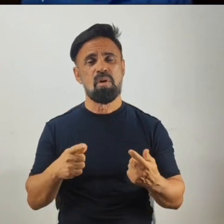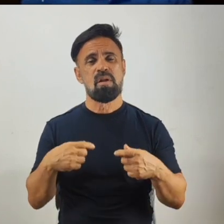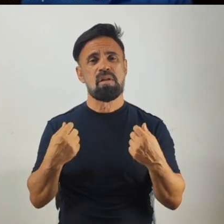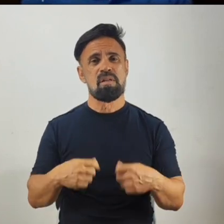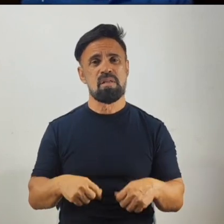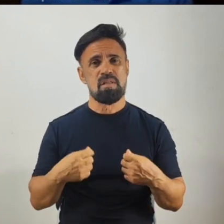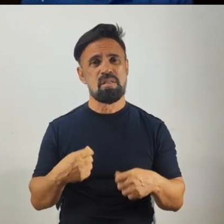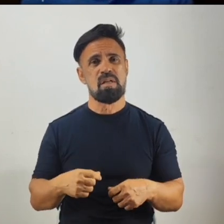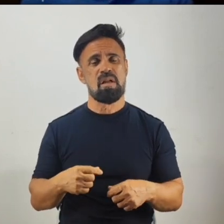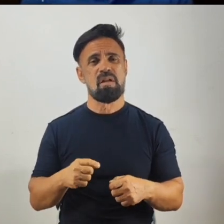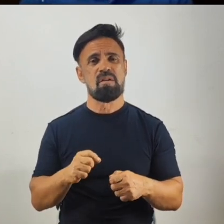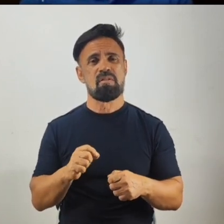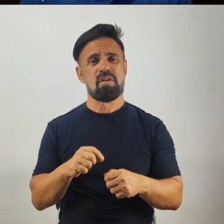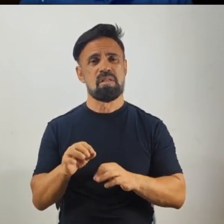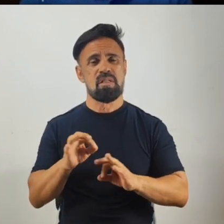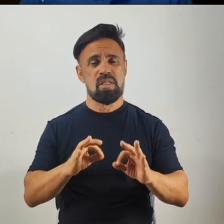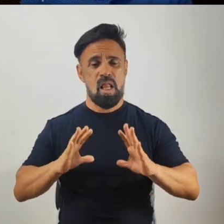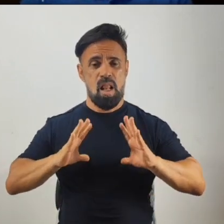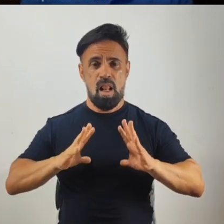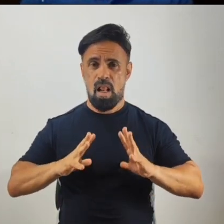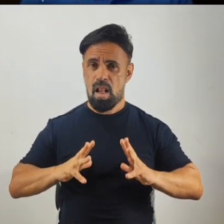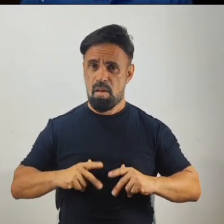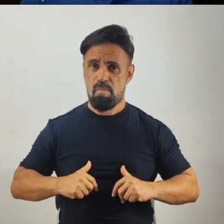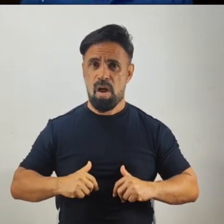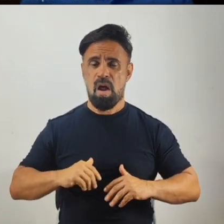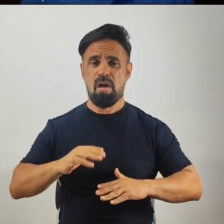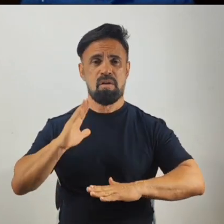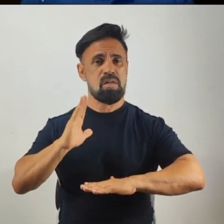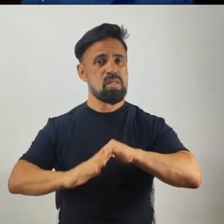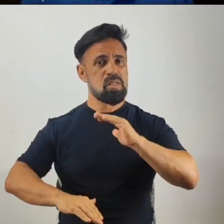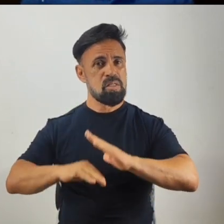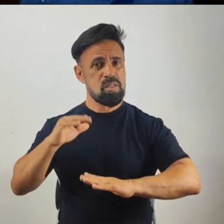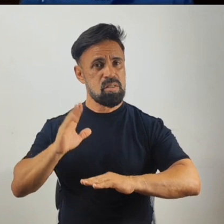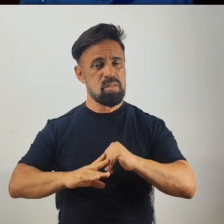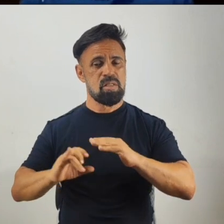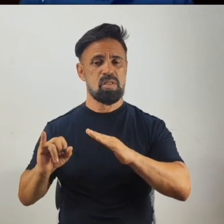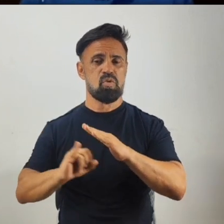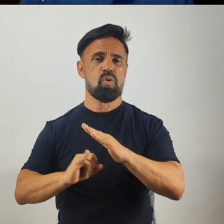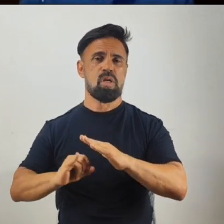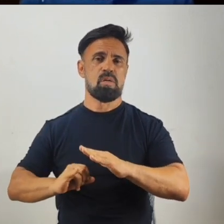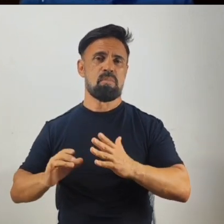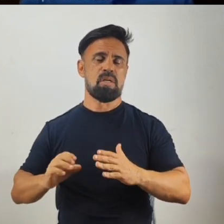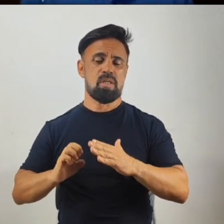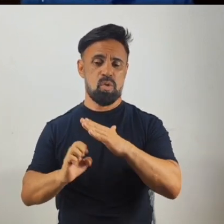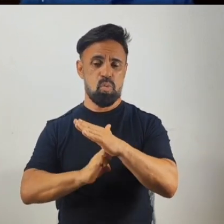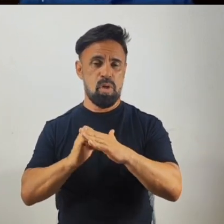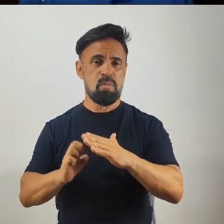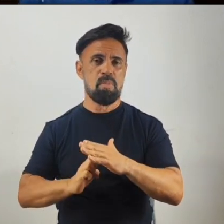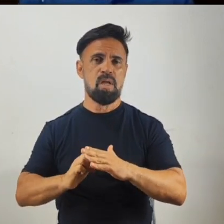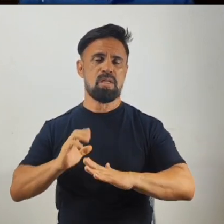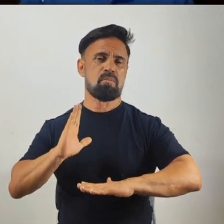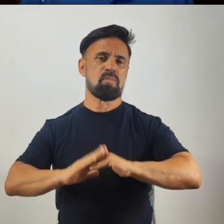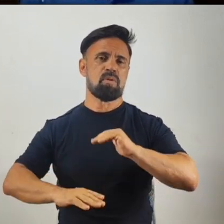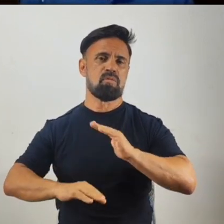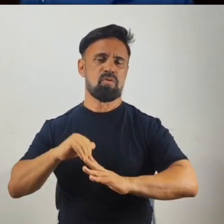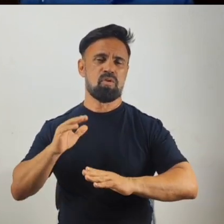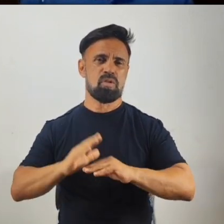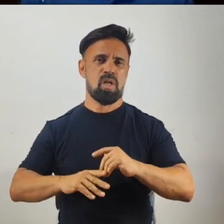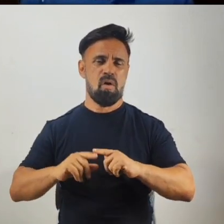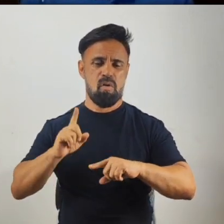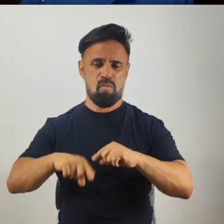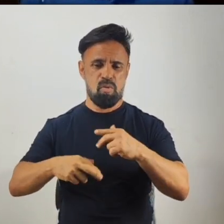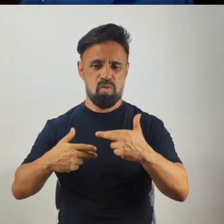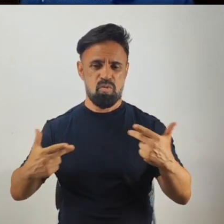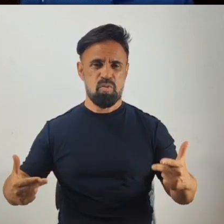ser adotado nos sistemas, quando for necessário, deve ser realizado por empresa habilitada e possuidora de licença